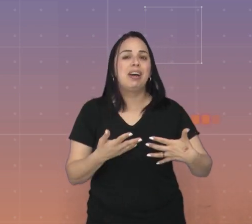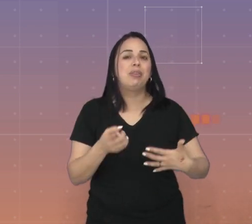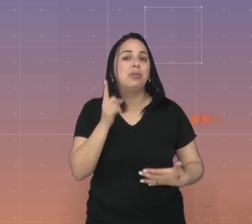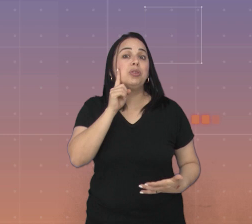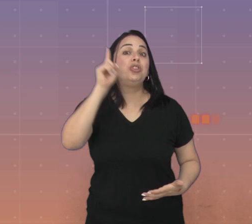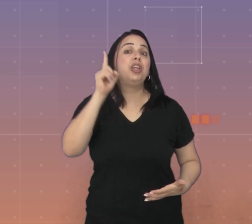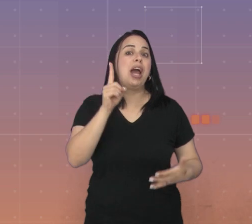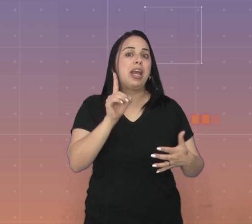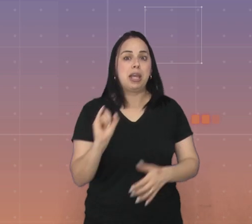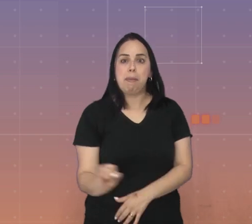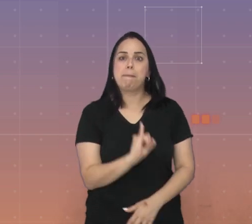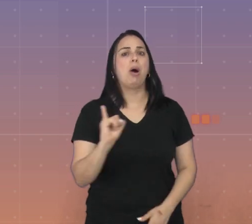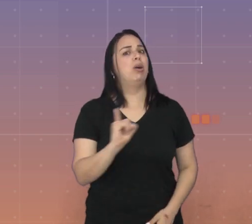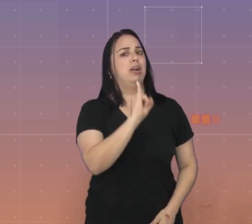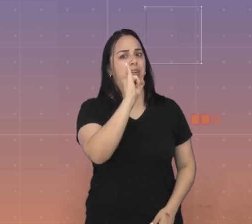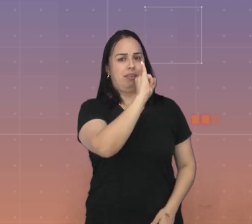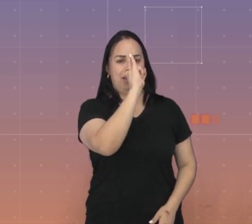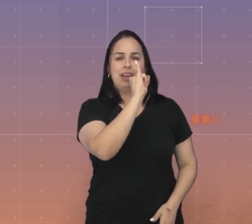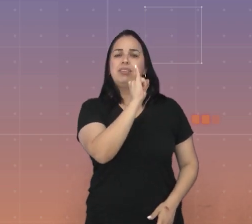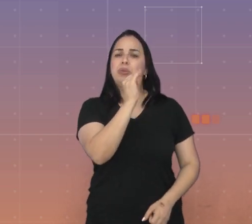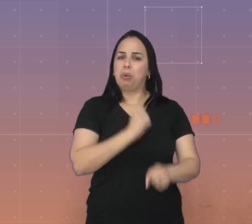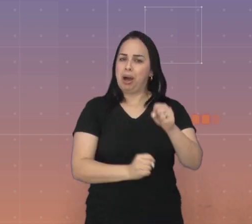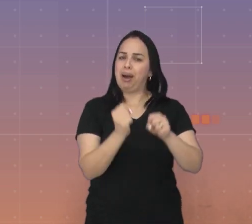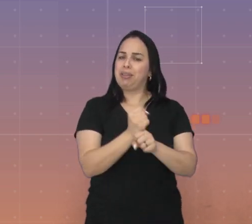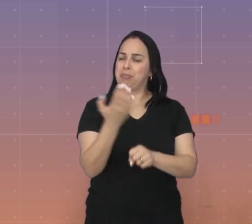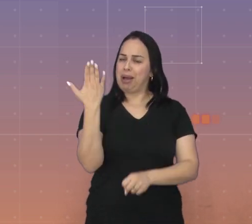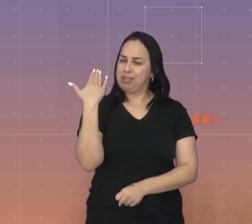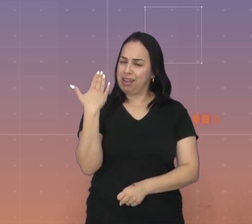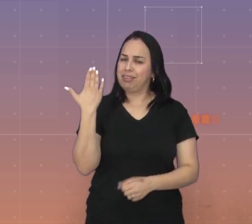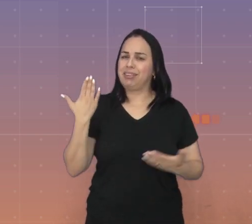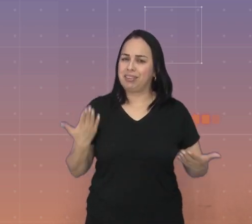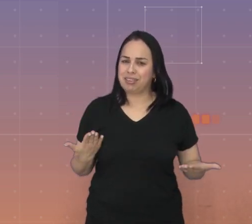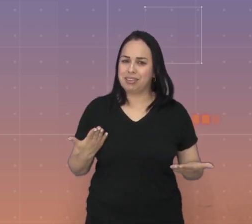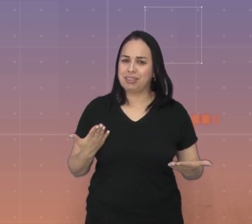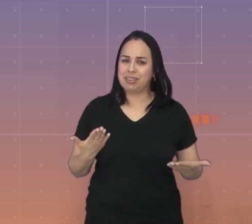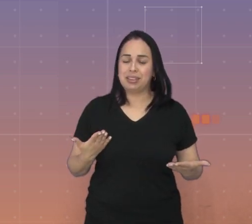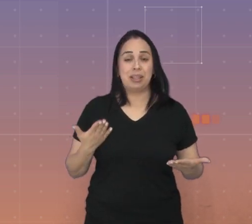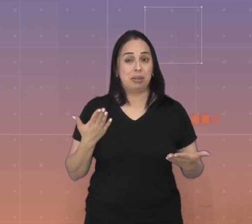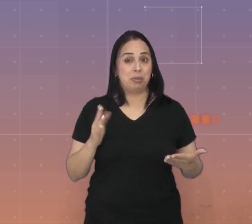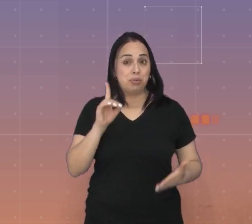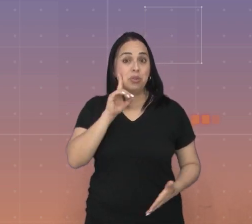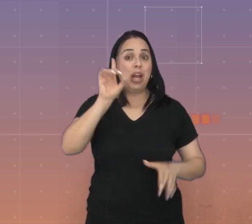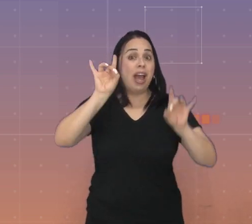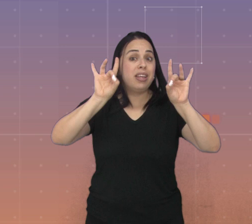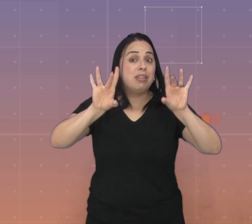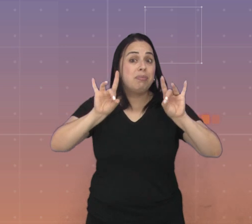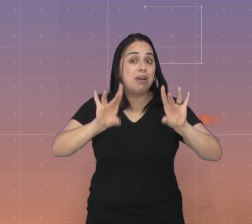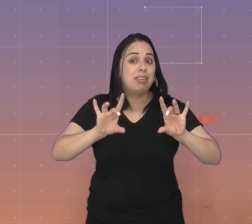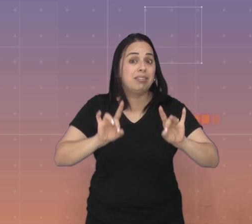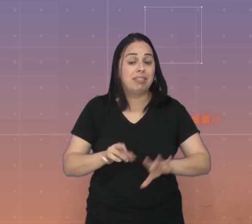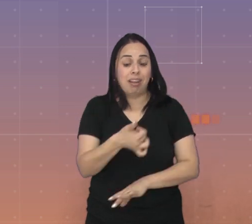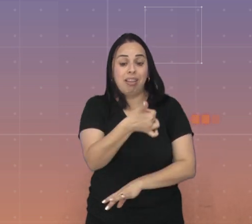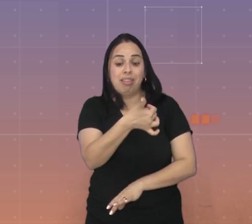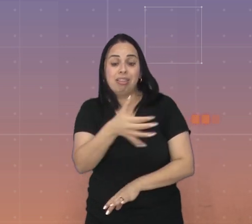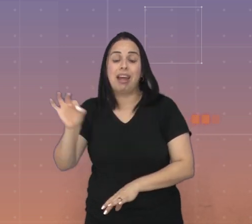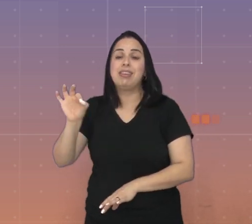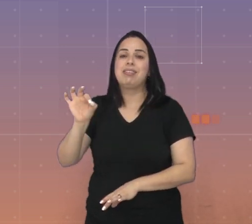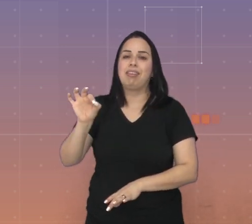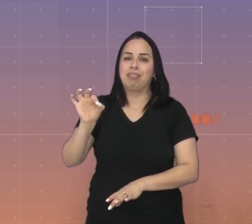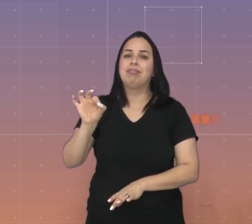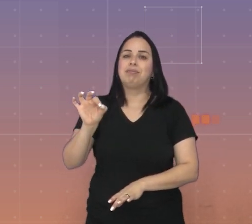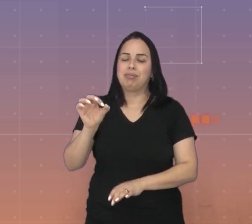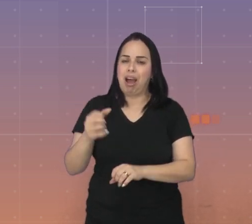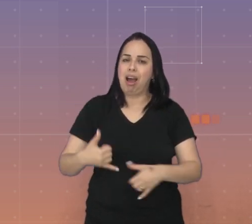datas e eventos importantes que marcaram o nosso 2023 aqui na Câmara. Uma dessas datas foi os 10 anos da